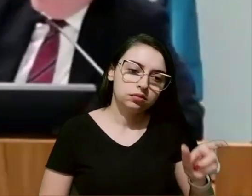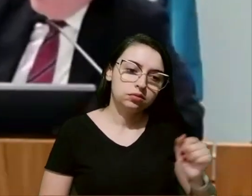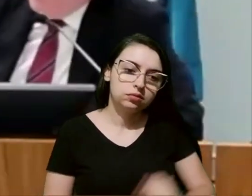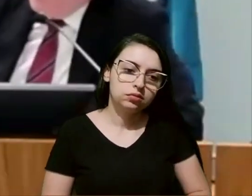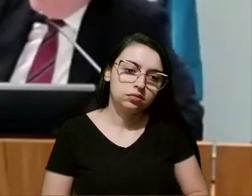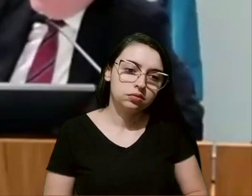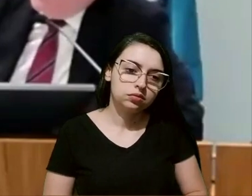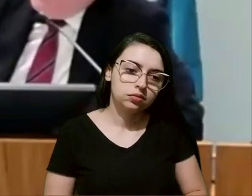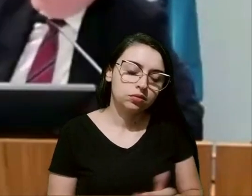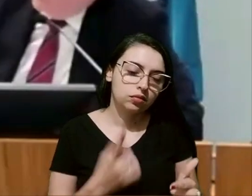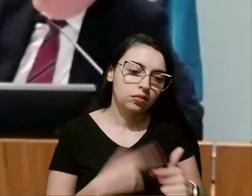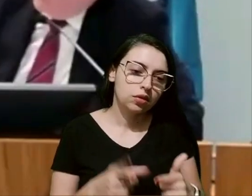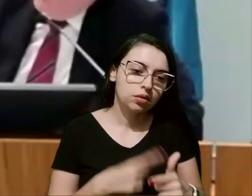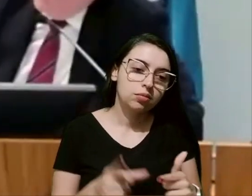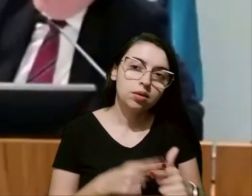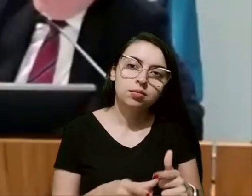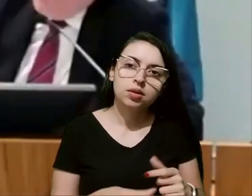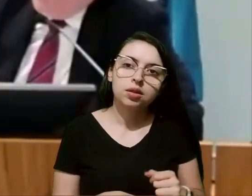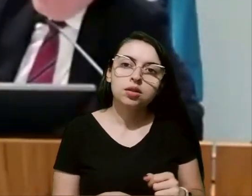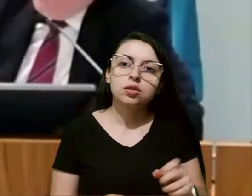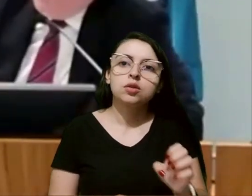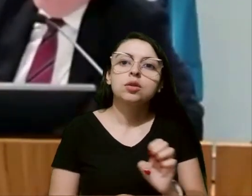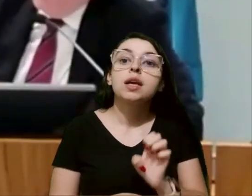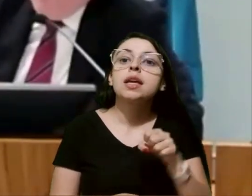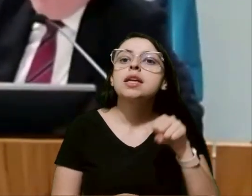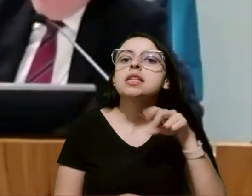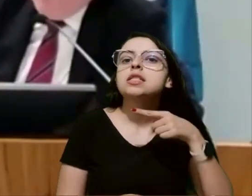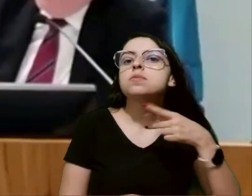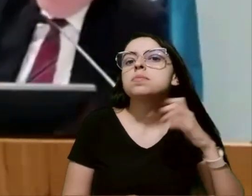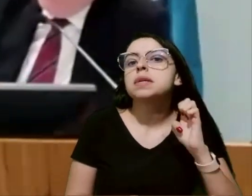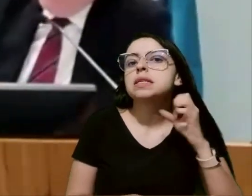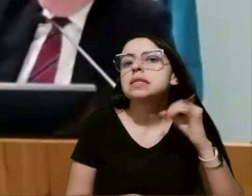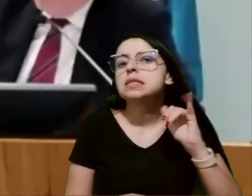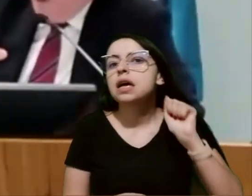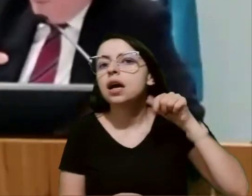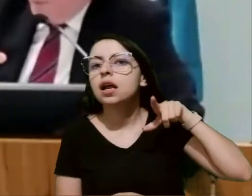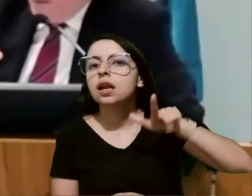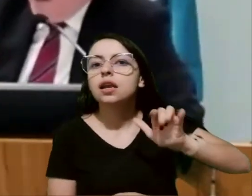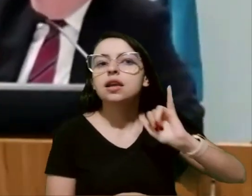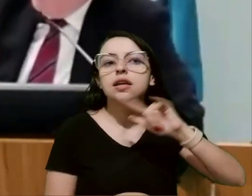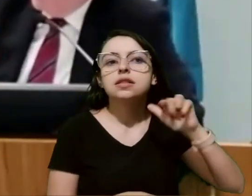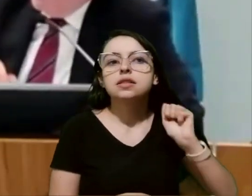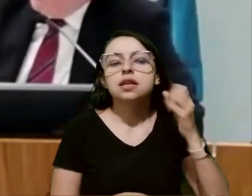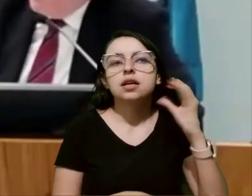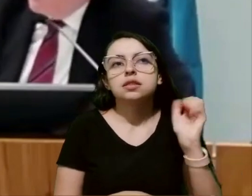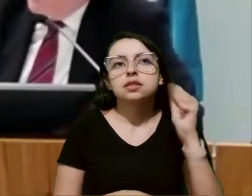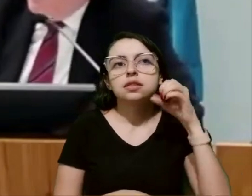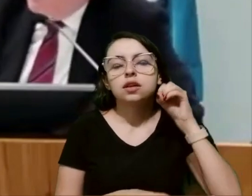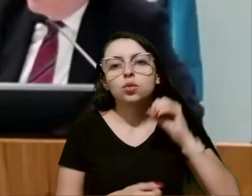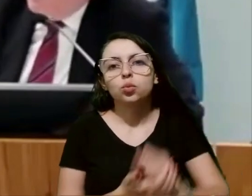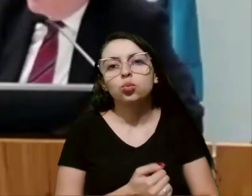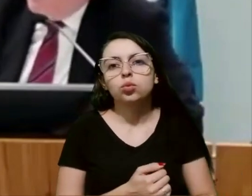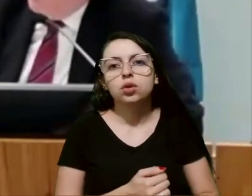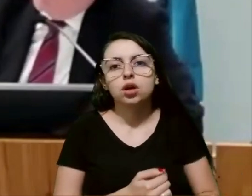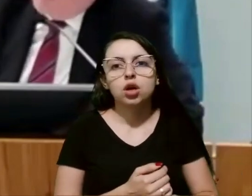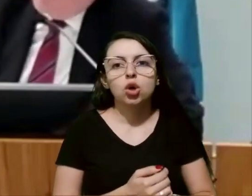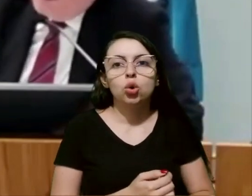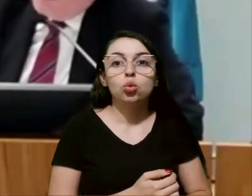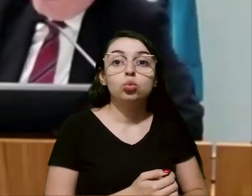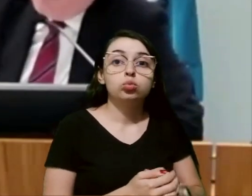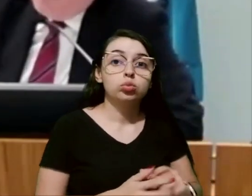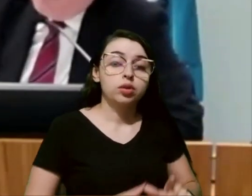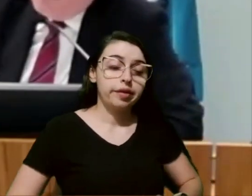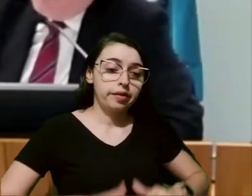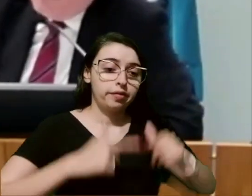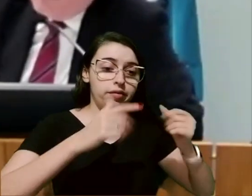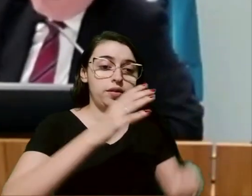de outro lado também, o problema da especialização demasiada no âmbito penal, levar à criação de